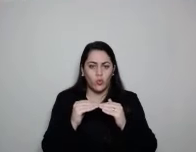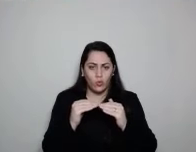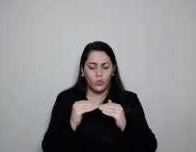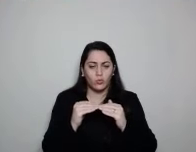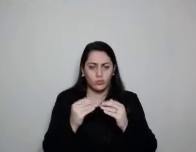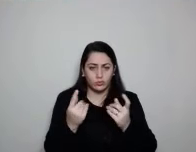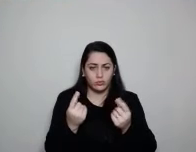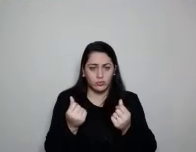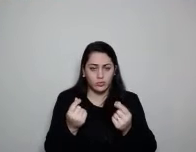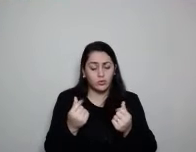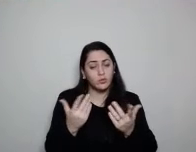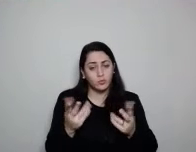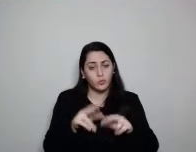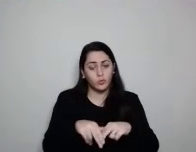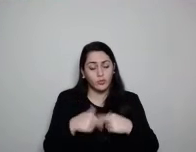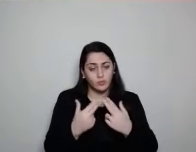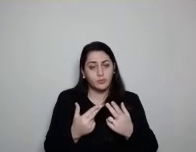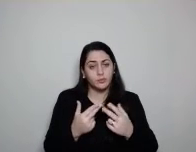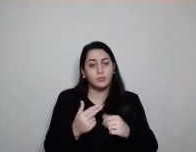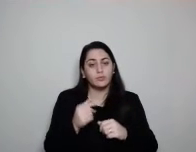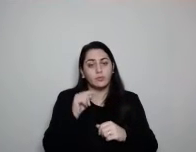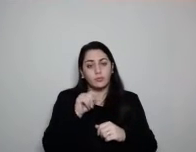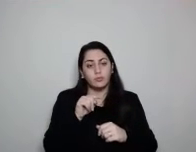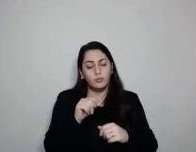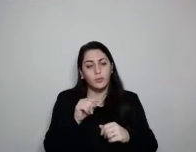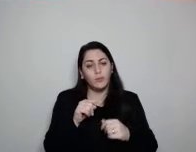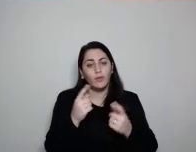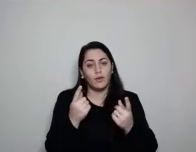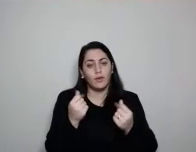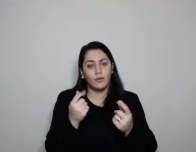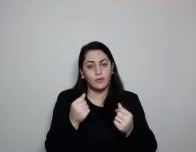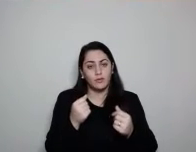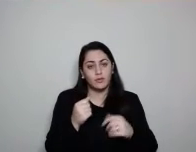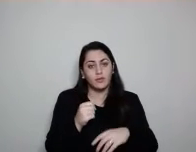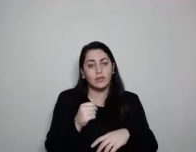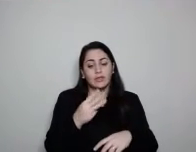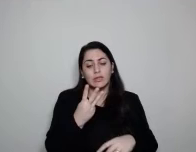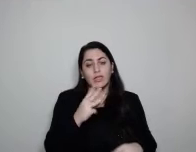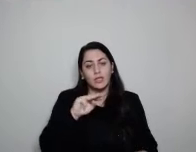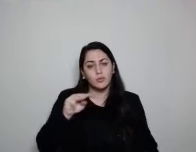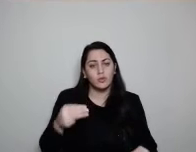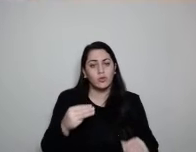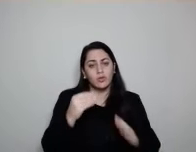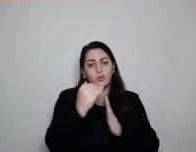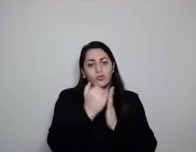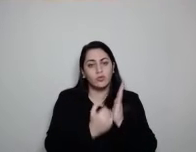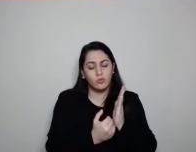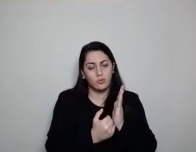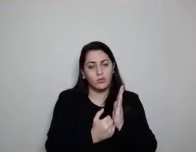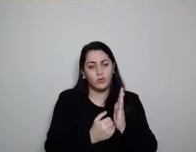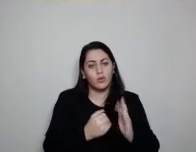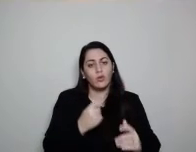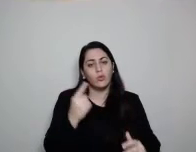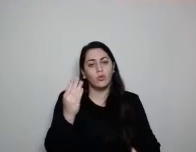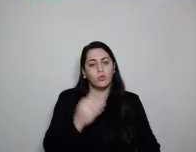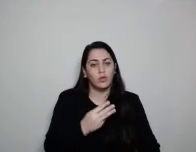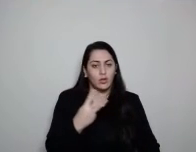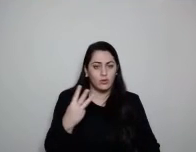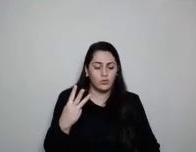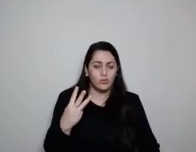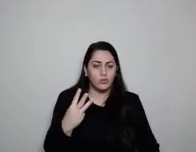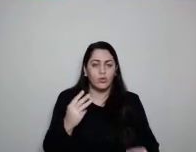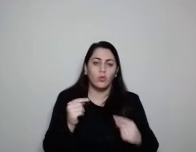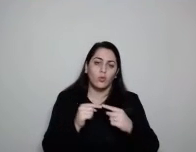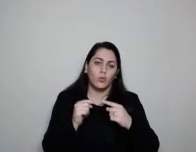é que essa pretensão indenizatória de mais de 3 milhões eu reduzo a um terço, considerando o valor que foi pugnado